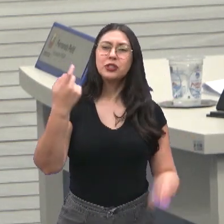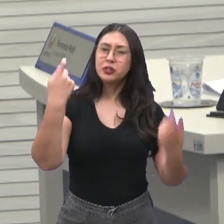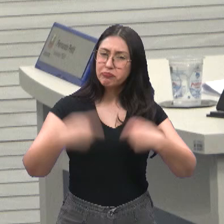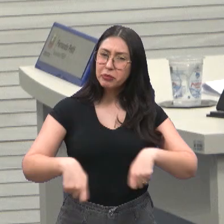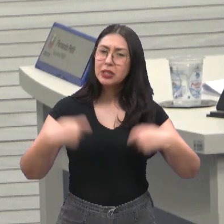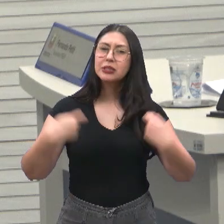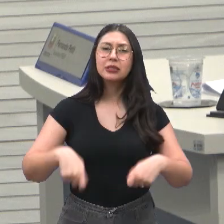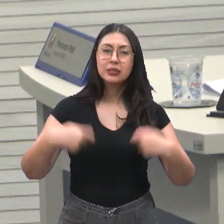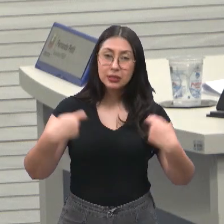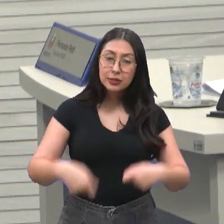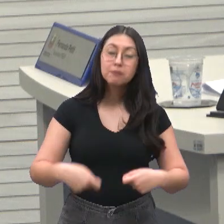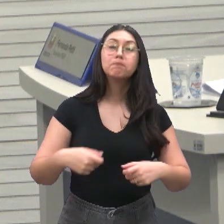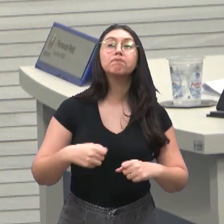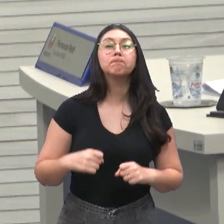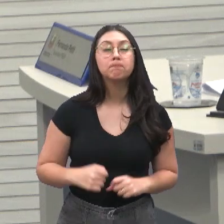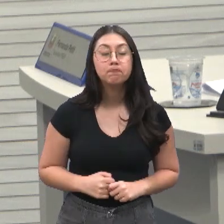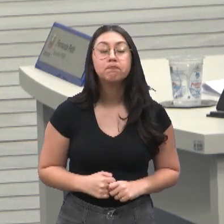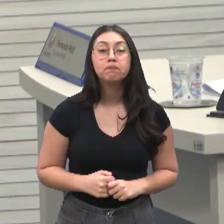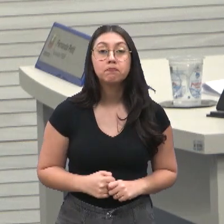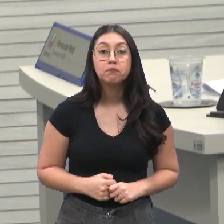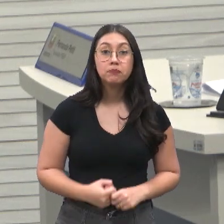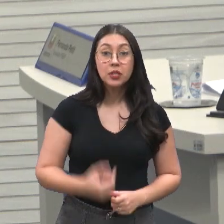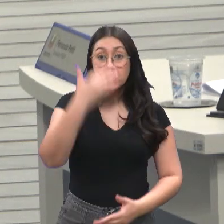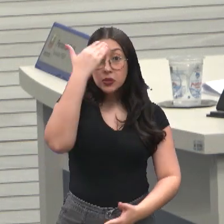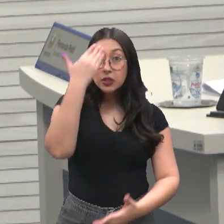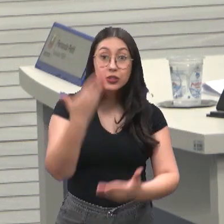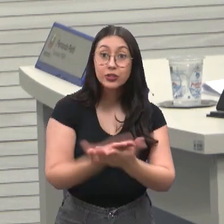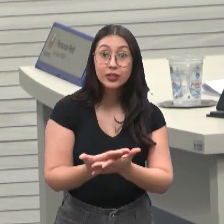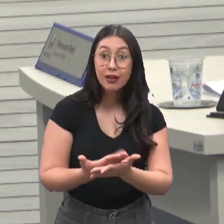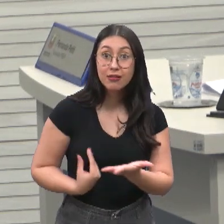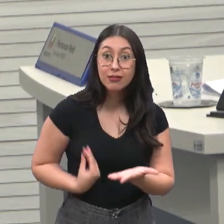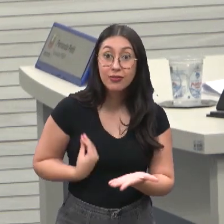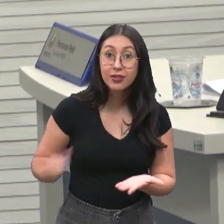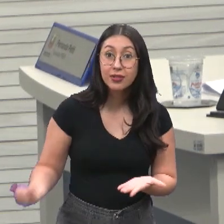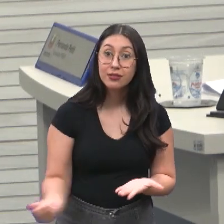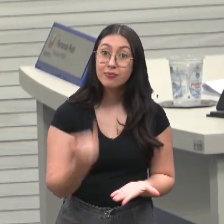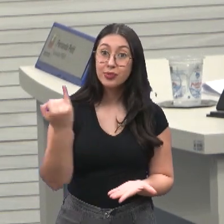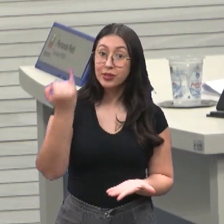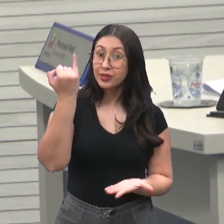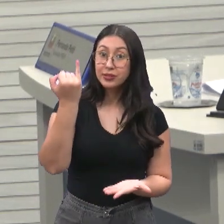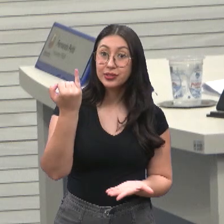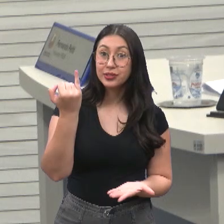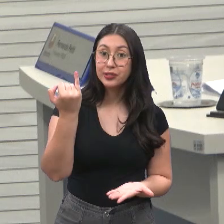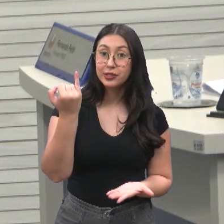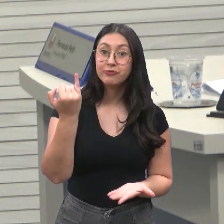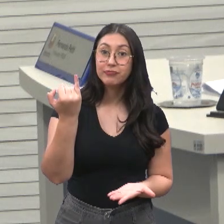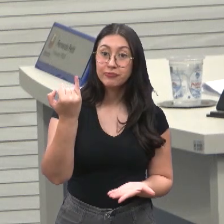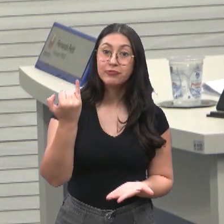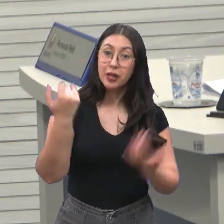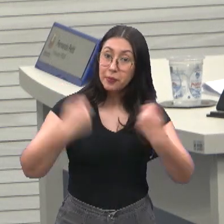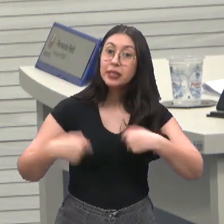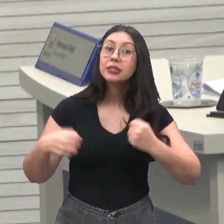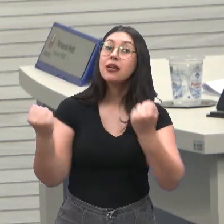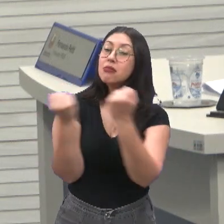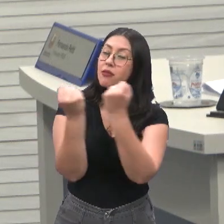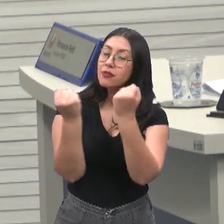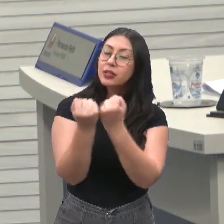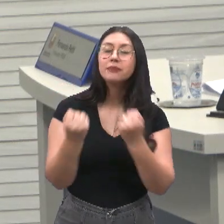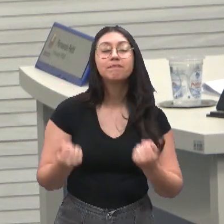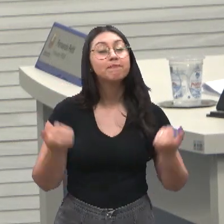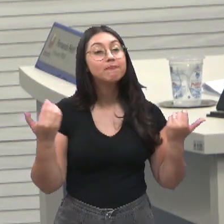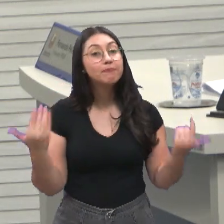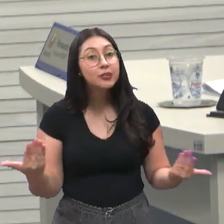casa. Quem acredita que a vida é fundamental para tudo, a gente tem que defender sempre. Então, quando